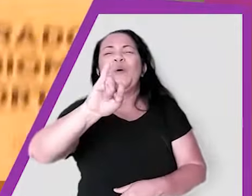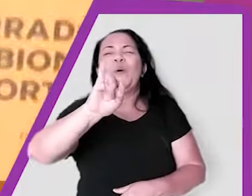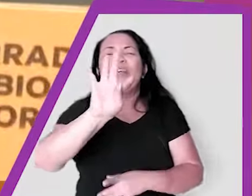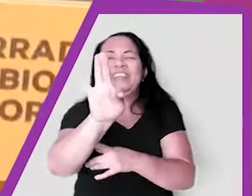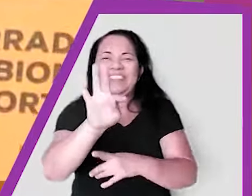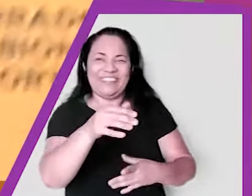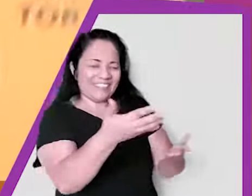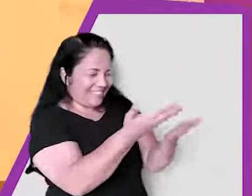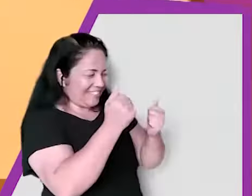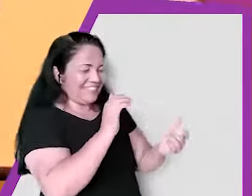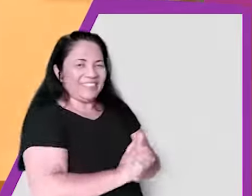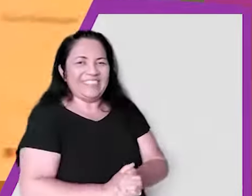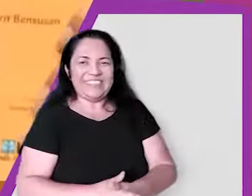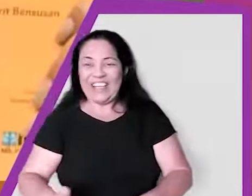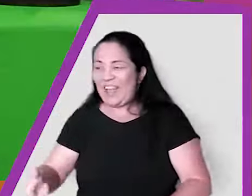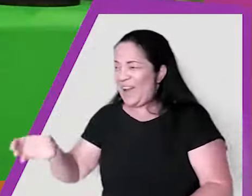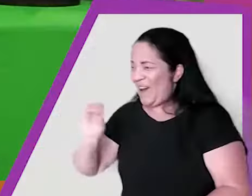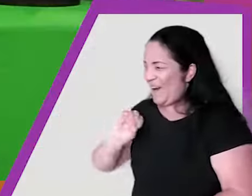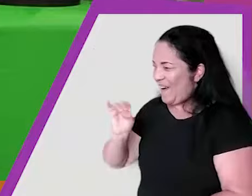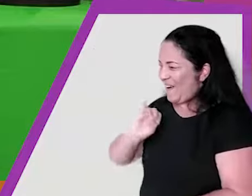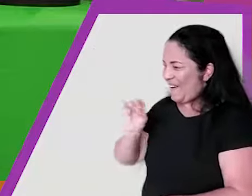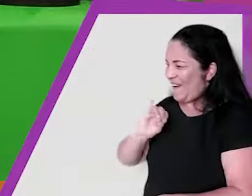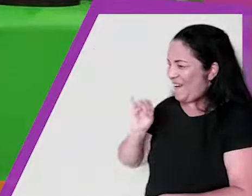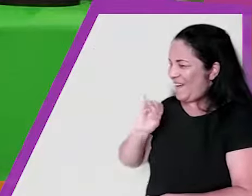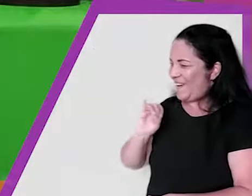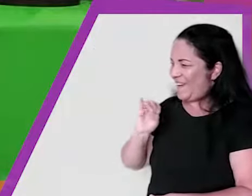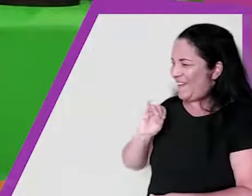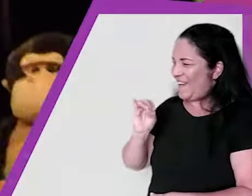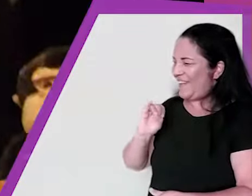pessoa incrível que escreveu essa história. Noite.